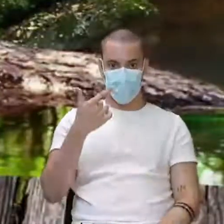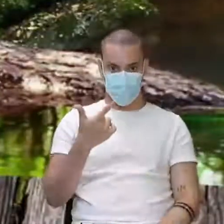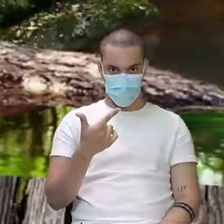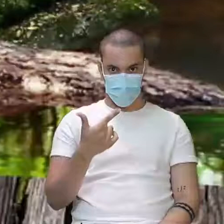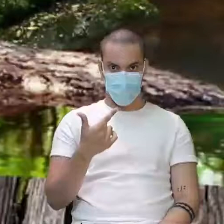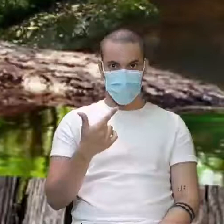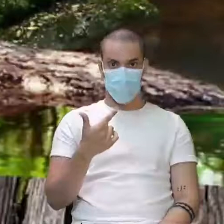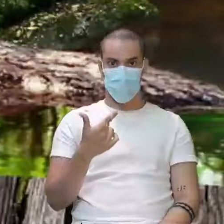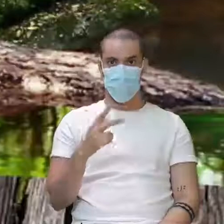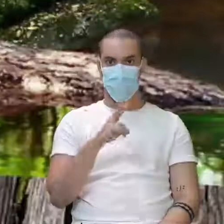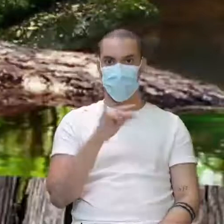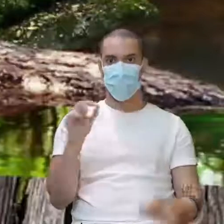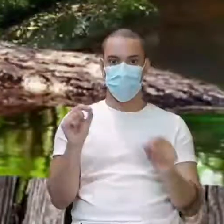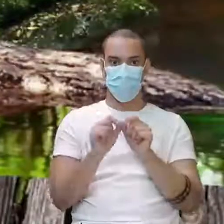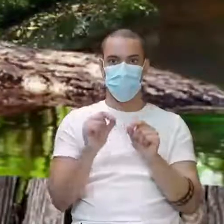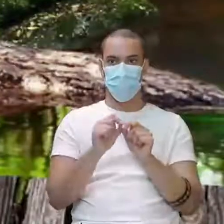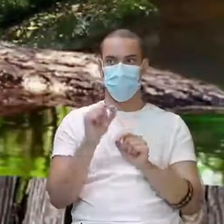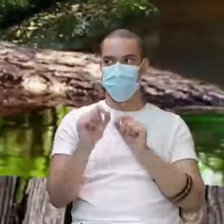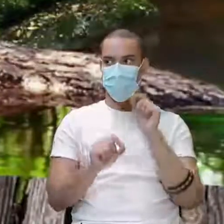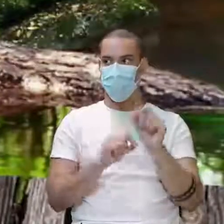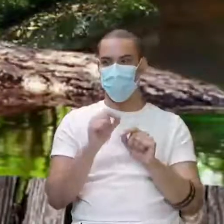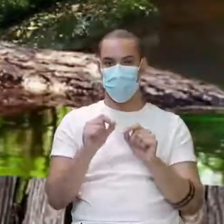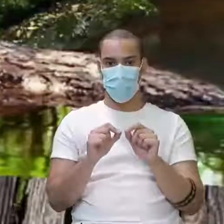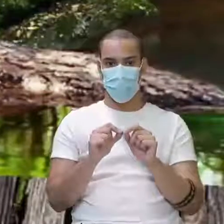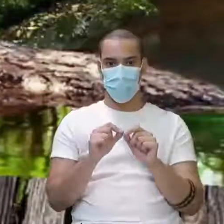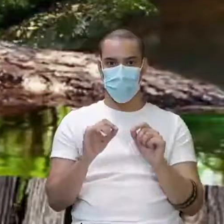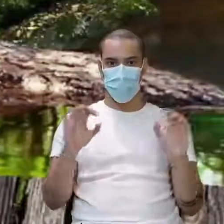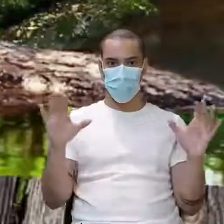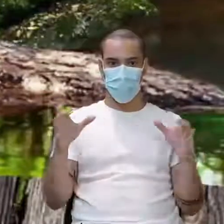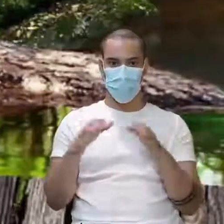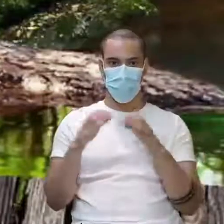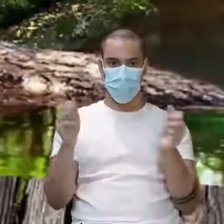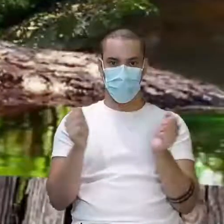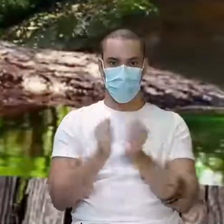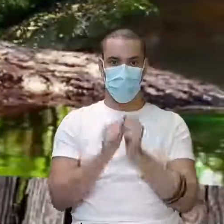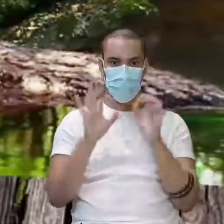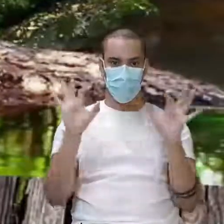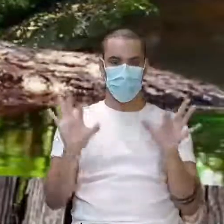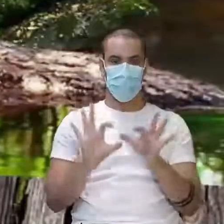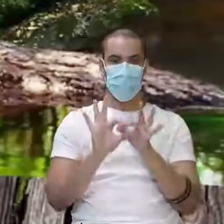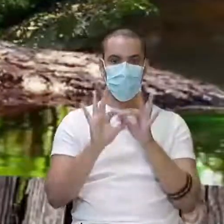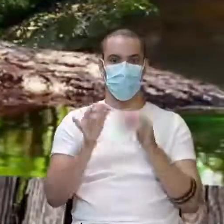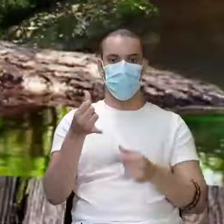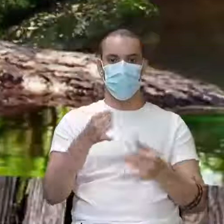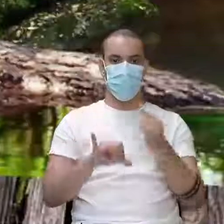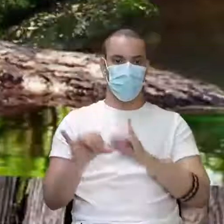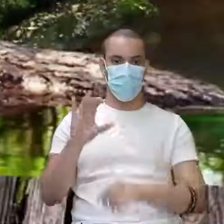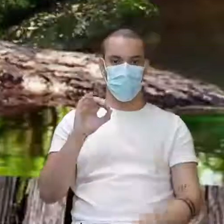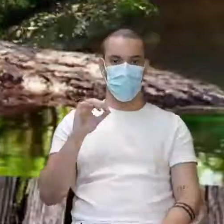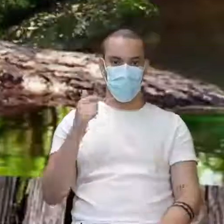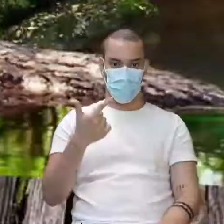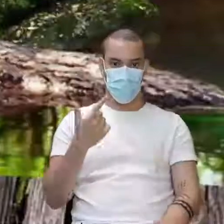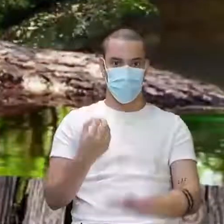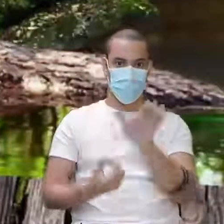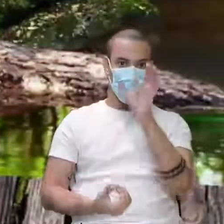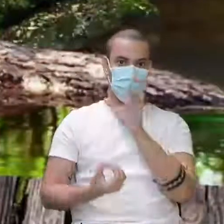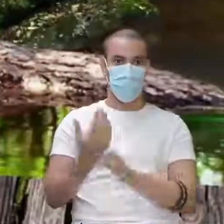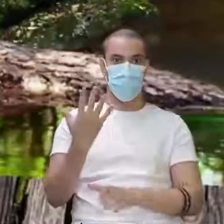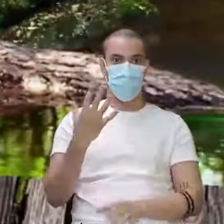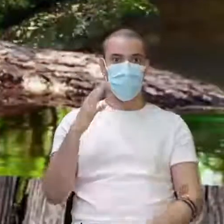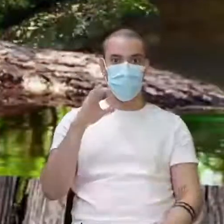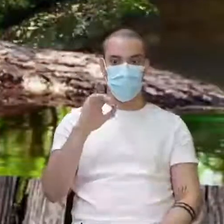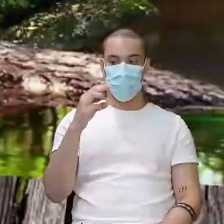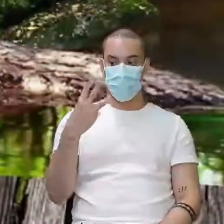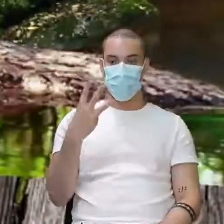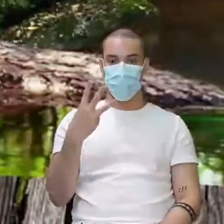o oxigênio, ele vai se conectar da água e vai se ligar quimicamente a O2 e vai formar o